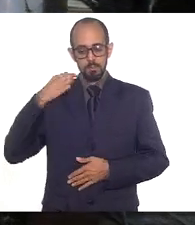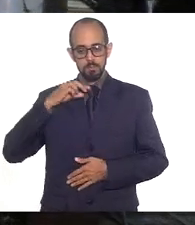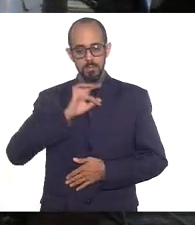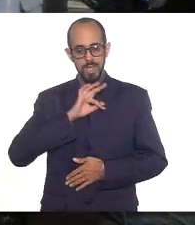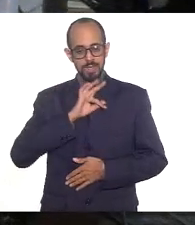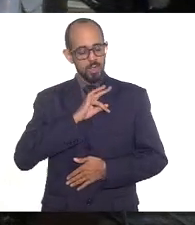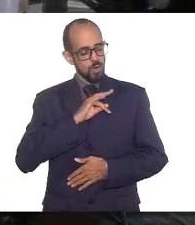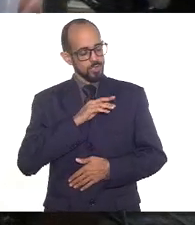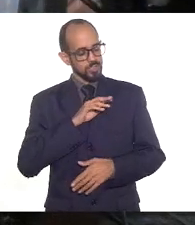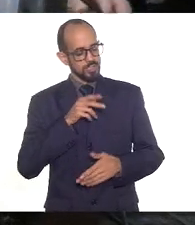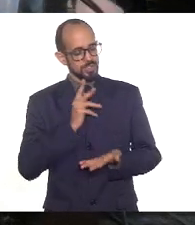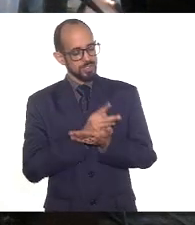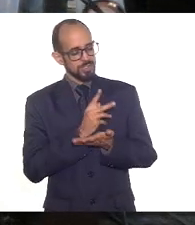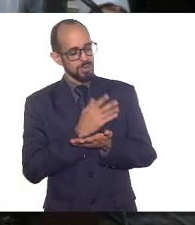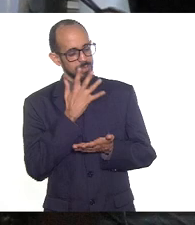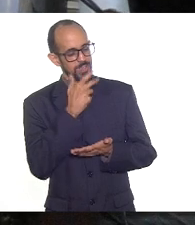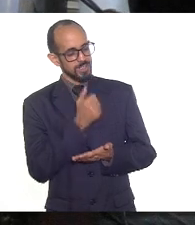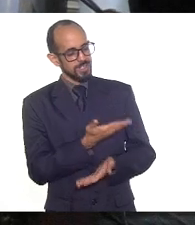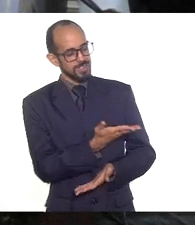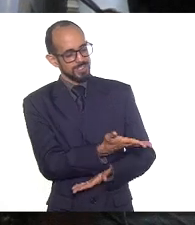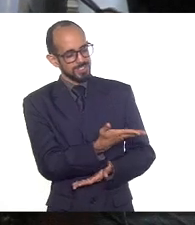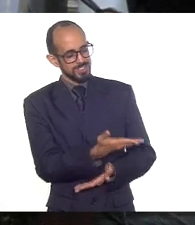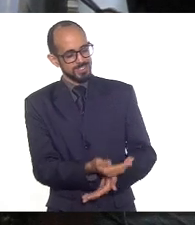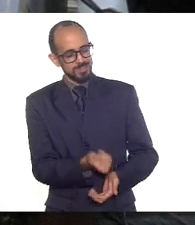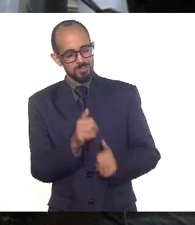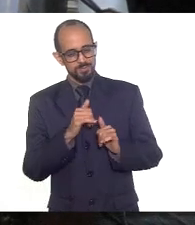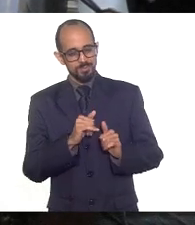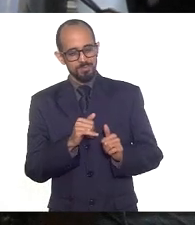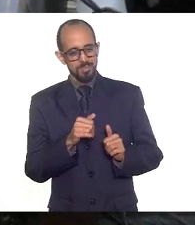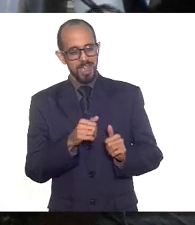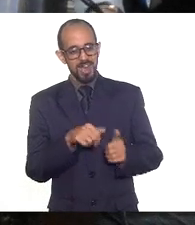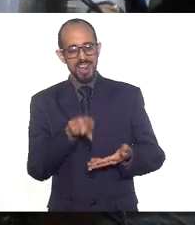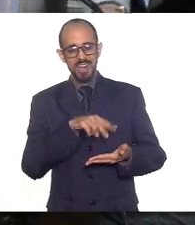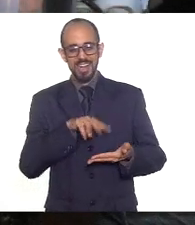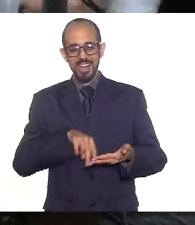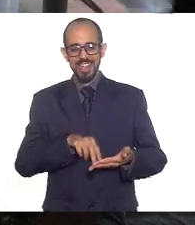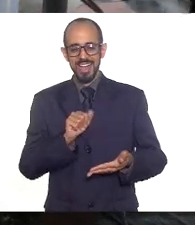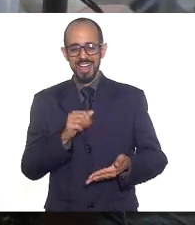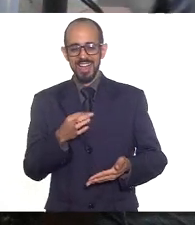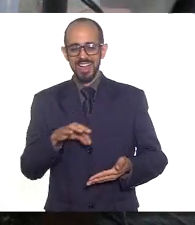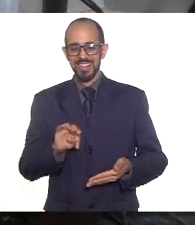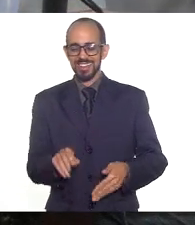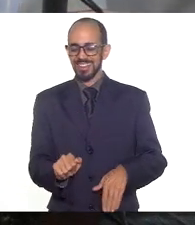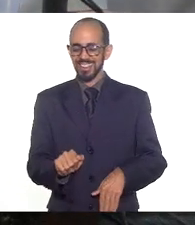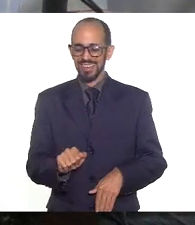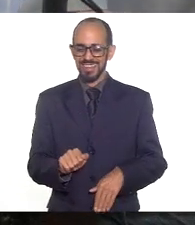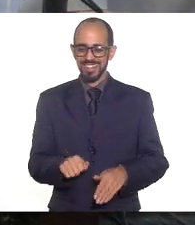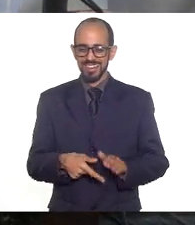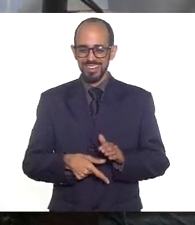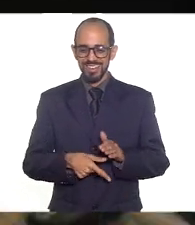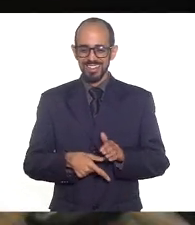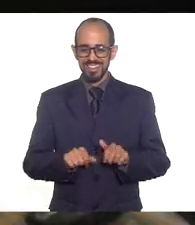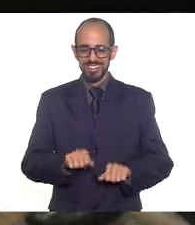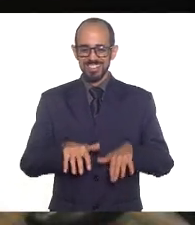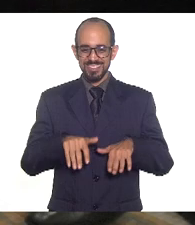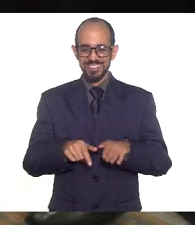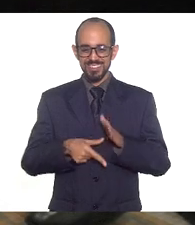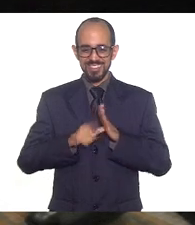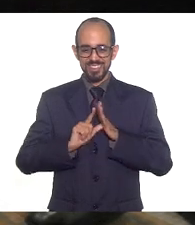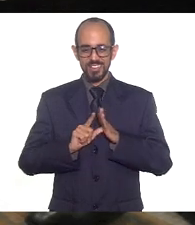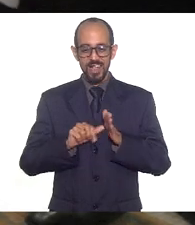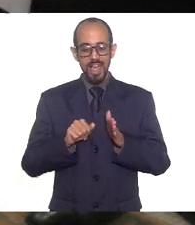sempre elegante para emitir o parecer perdão para ler a ata da sessão anterior